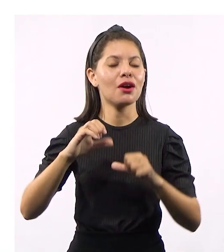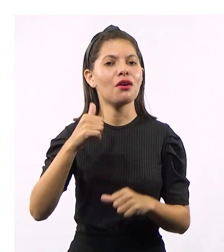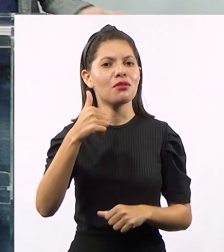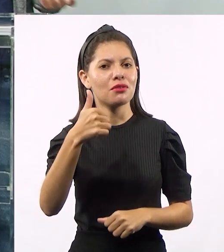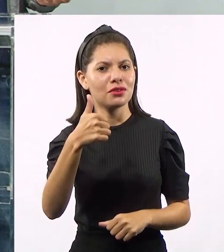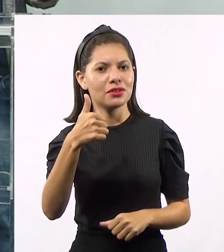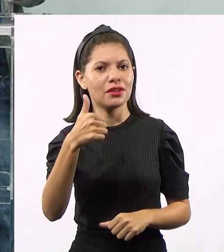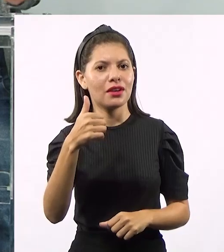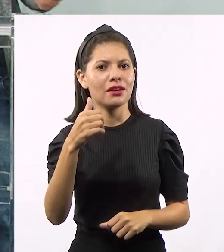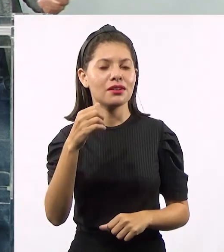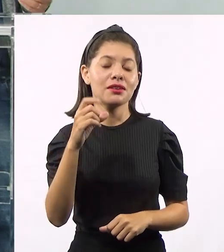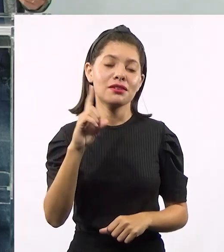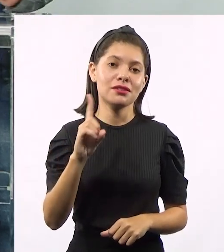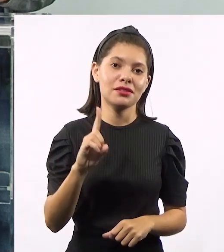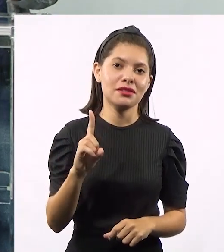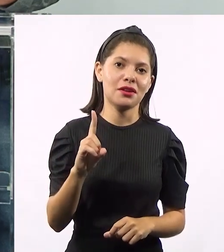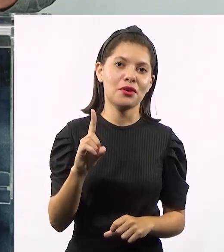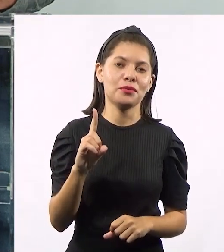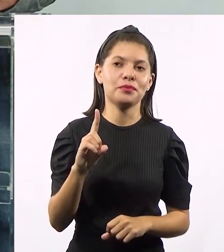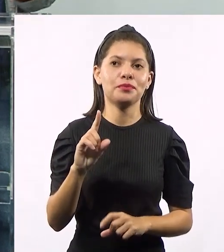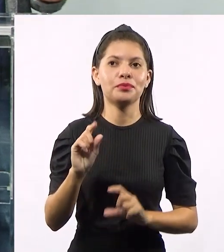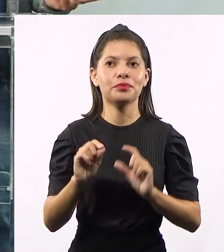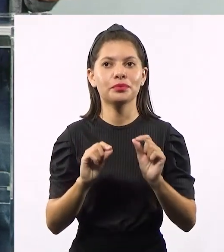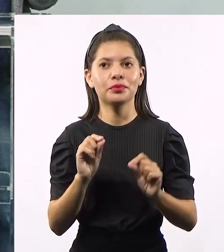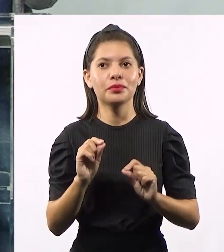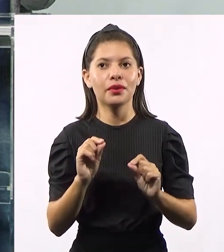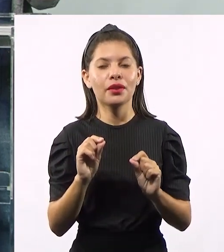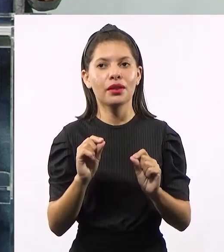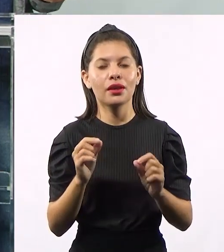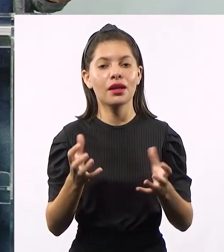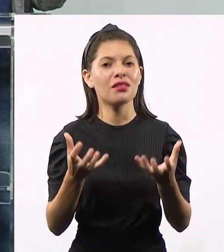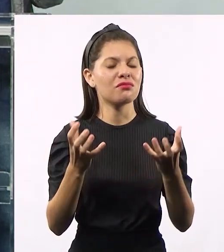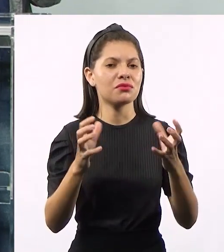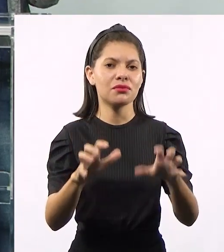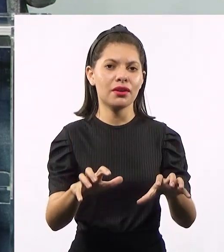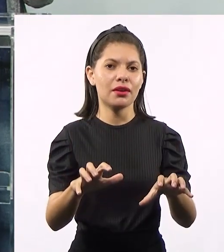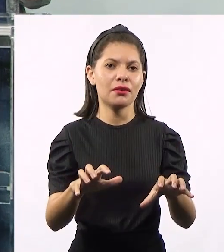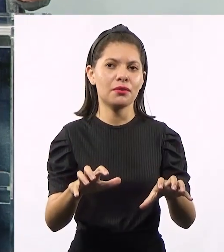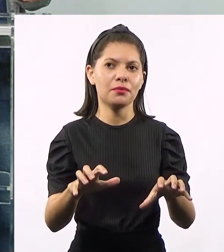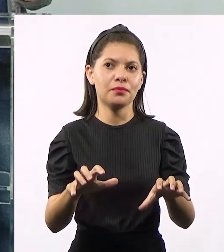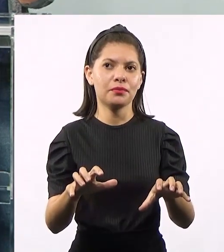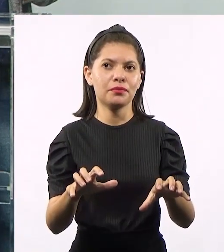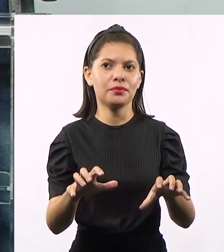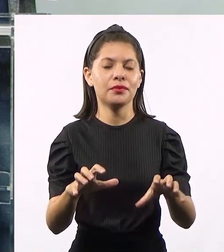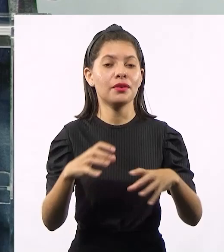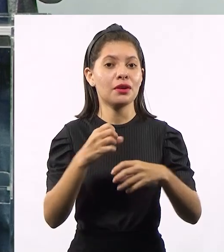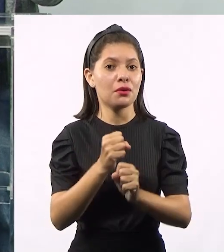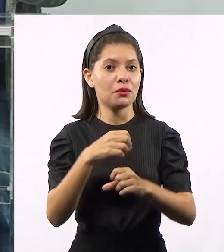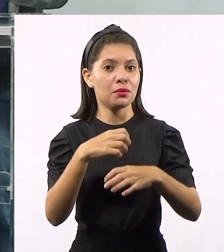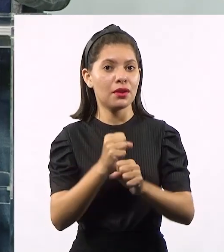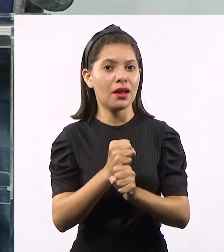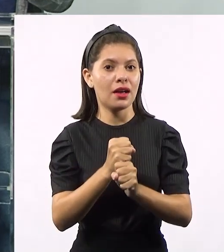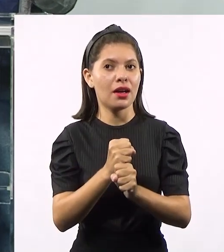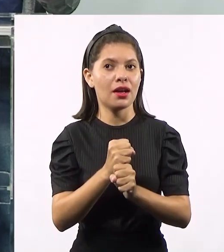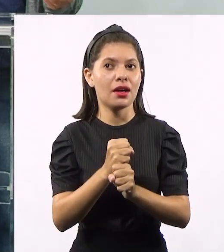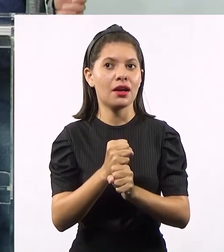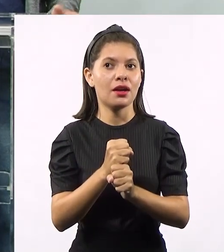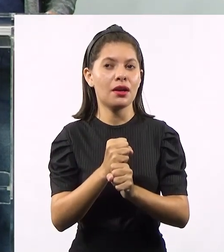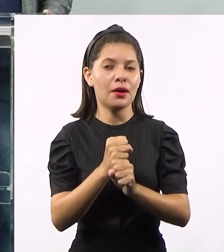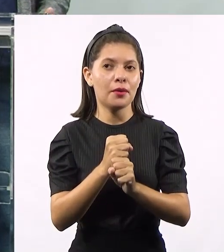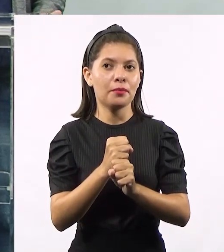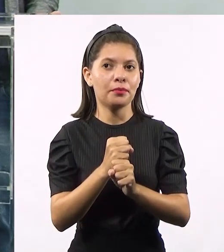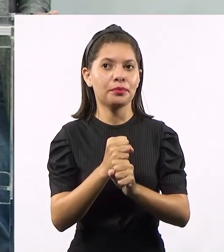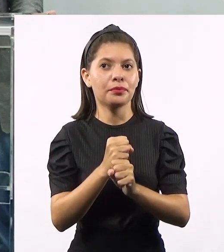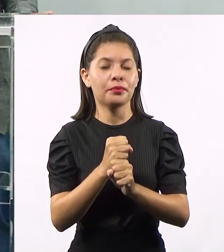quero participar ou não é favorável. Então, não vai ser relevante, que aí ele vai calcular a métrica entre quantas exibições tiveram e quantos